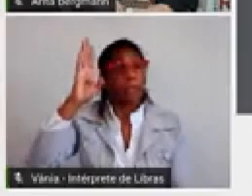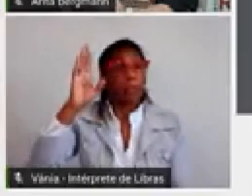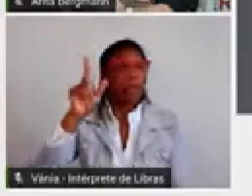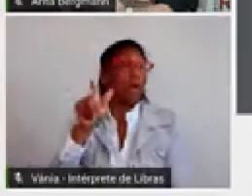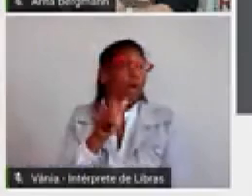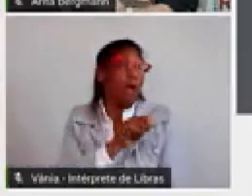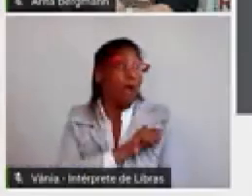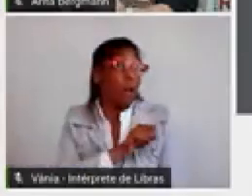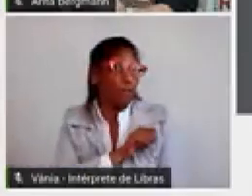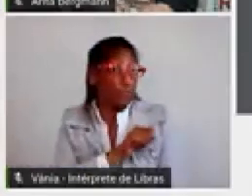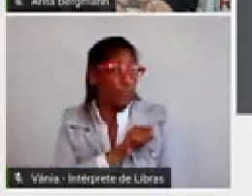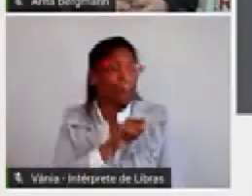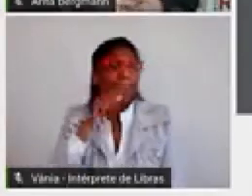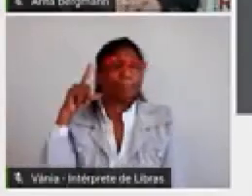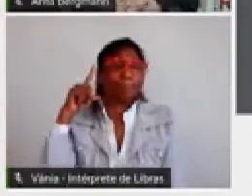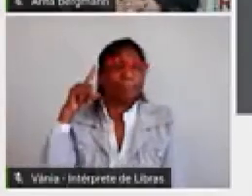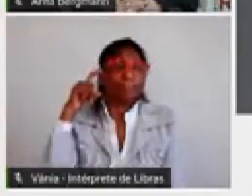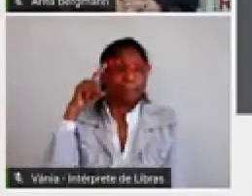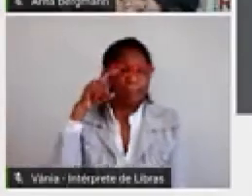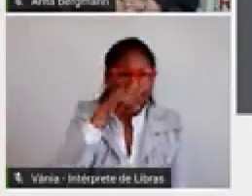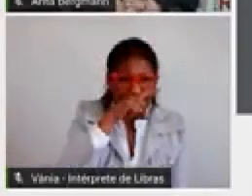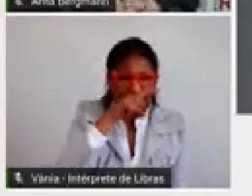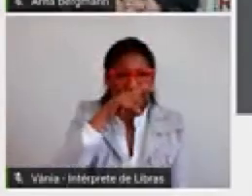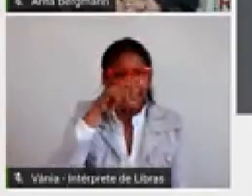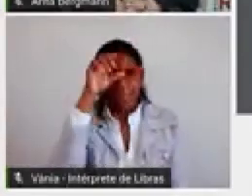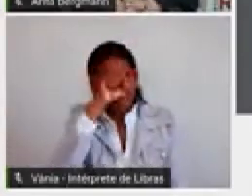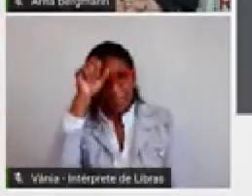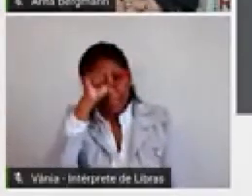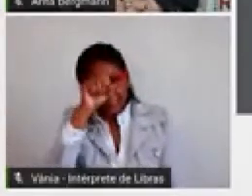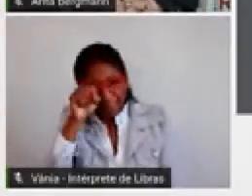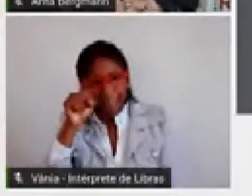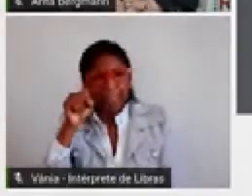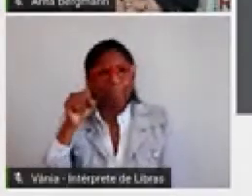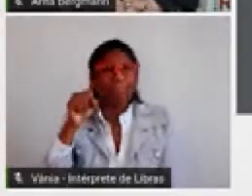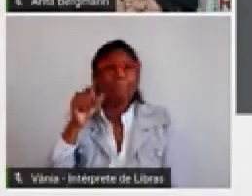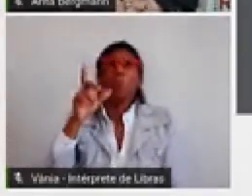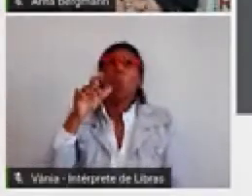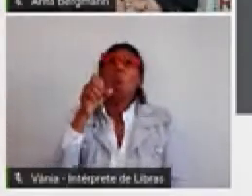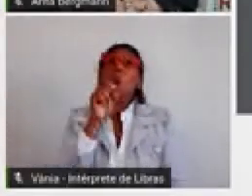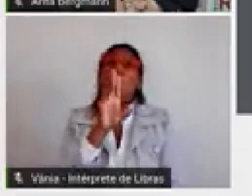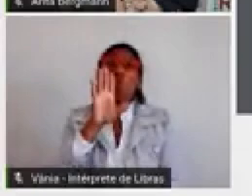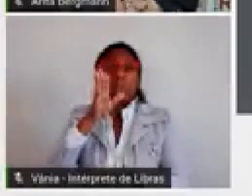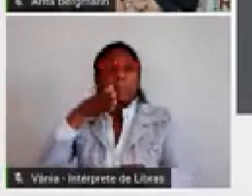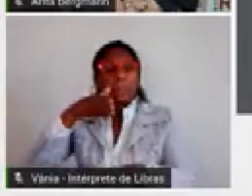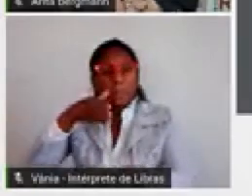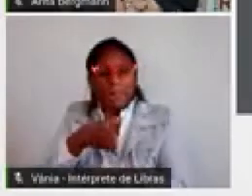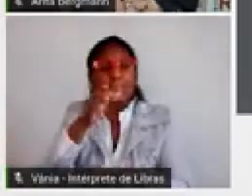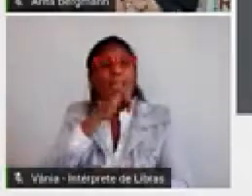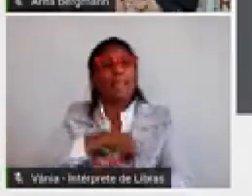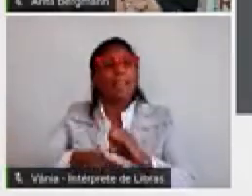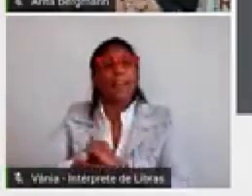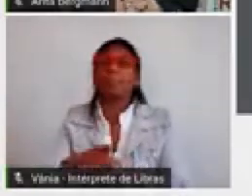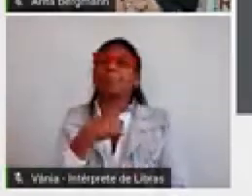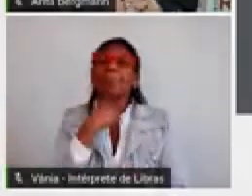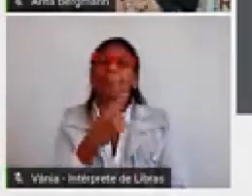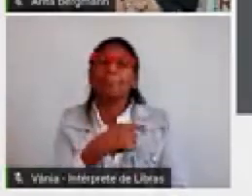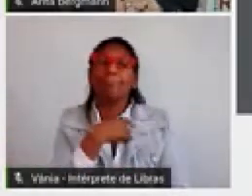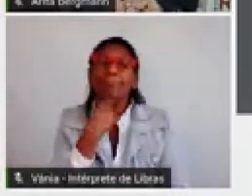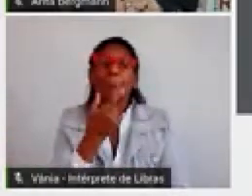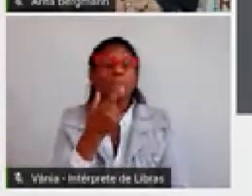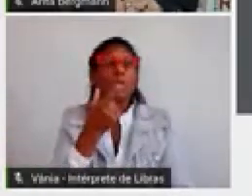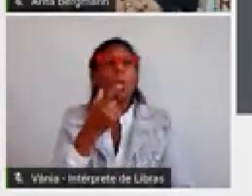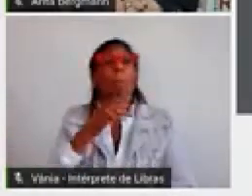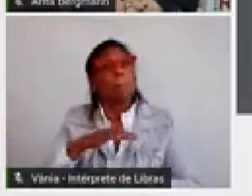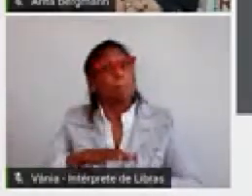alunos com dificuldades de aprendizagem ou dificuldade de acesso a equipamentos à internet. Esses são os prioritários